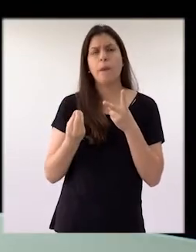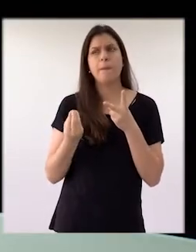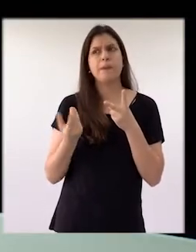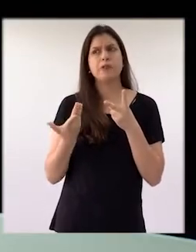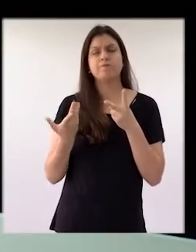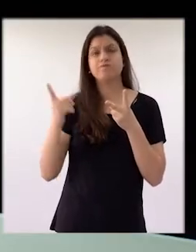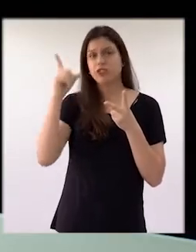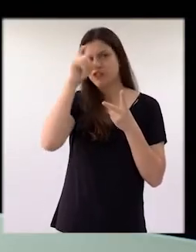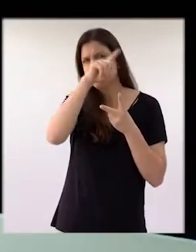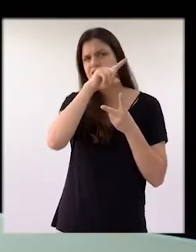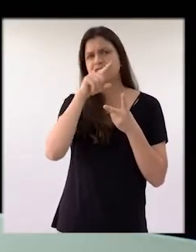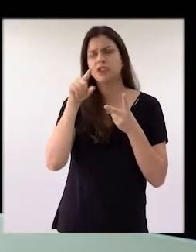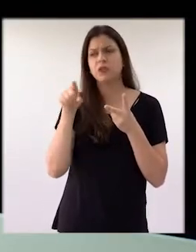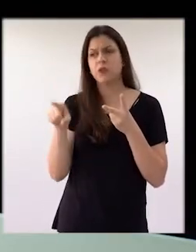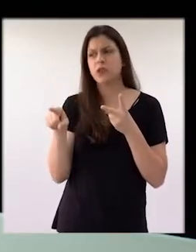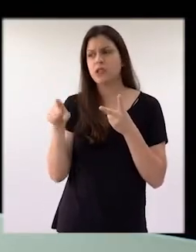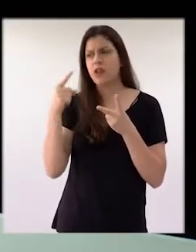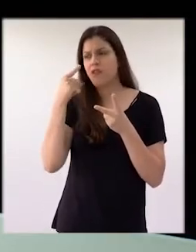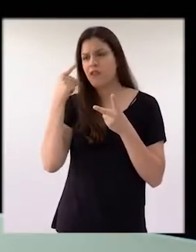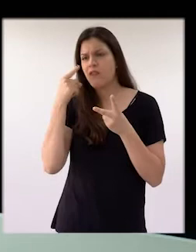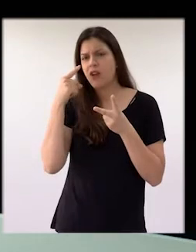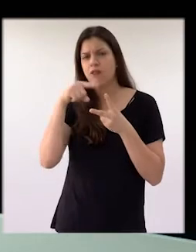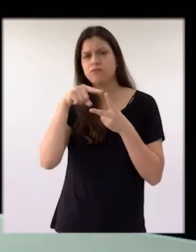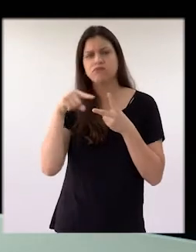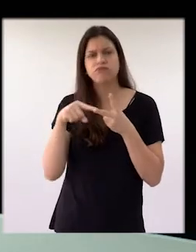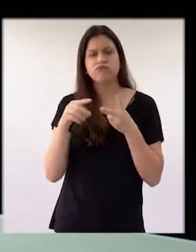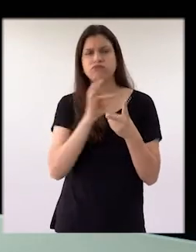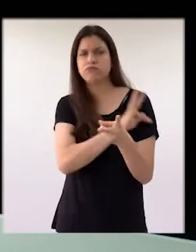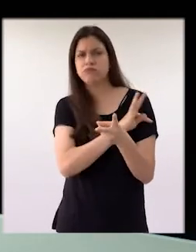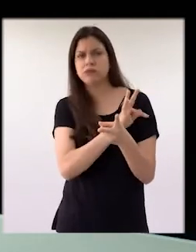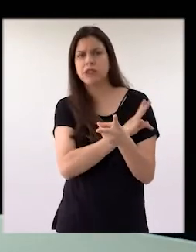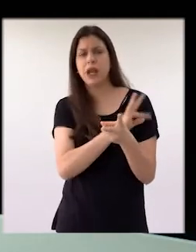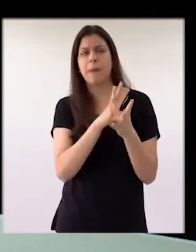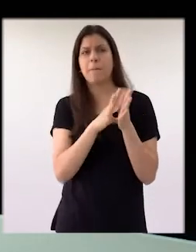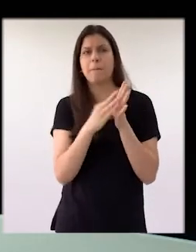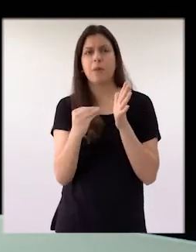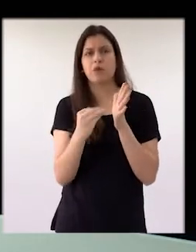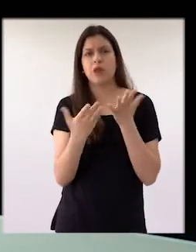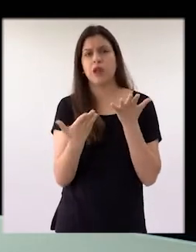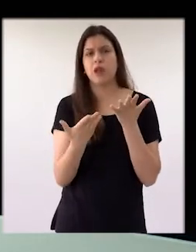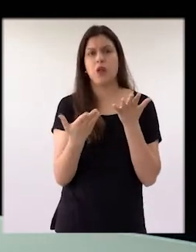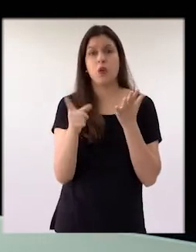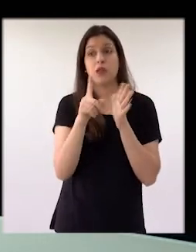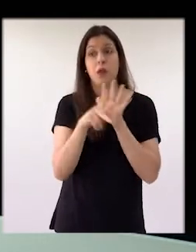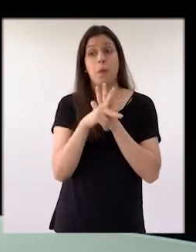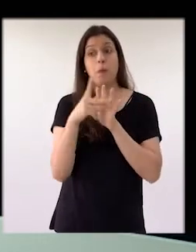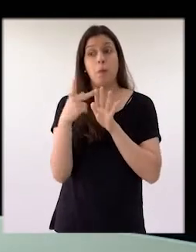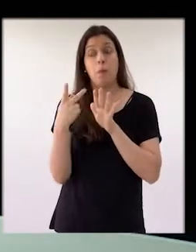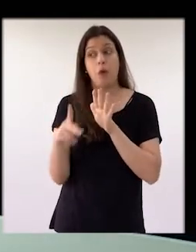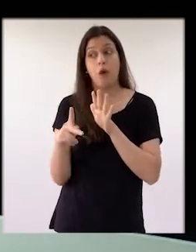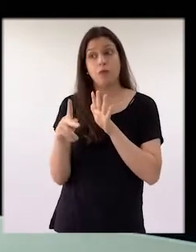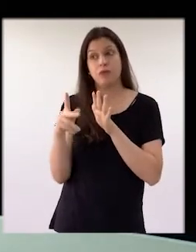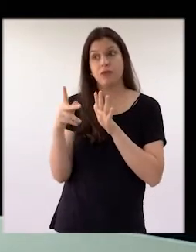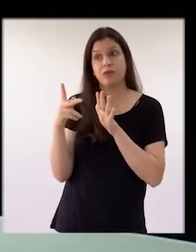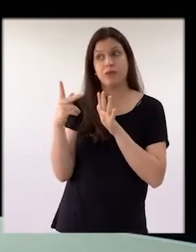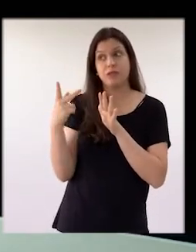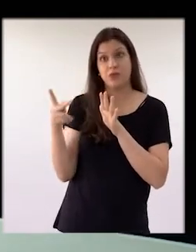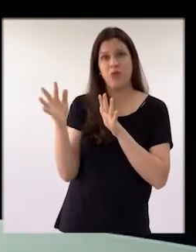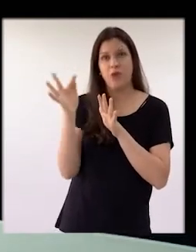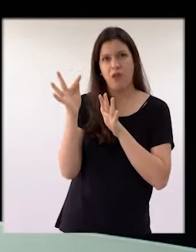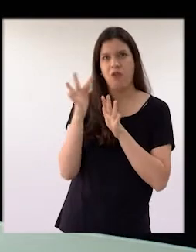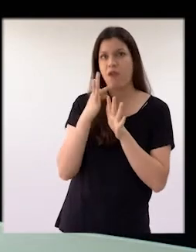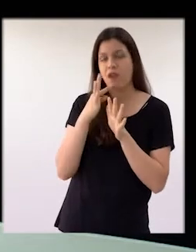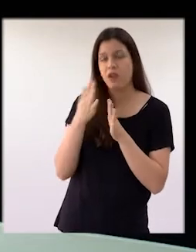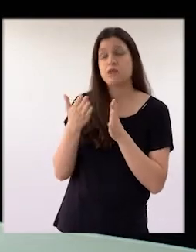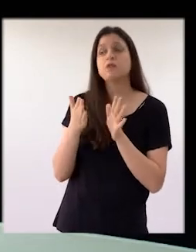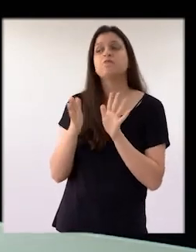elas e foi difícil você partir para entender esses modelos matemáticos que não eram inicialmente